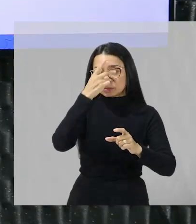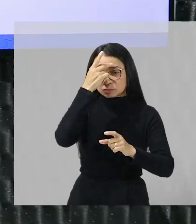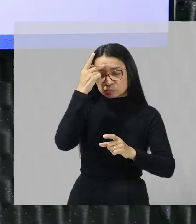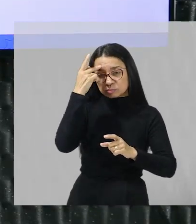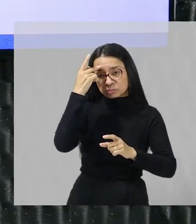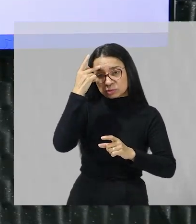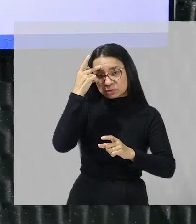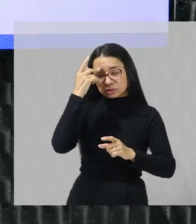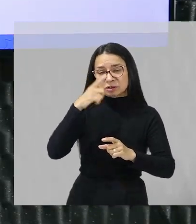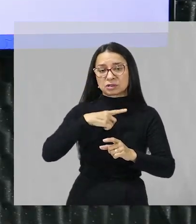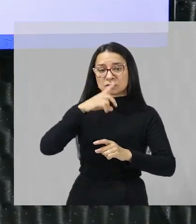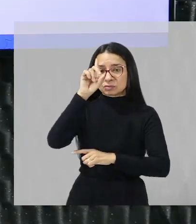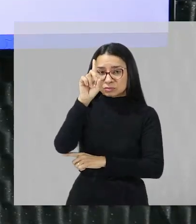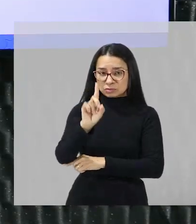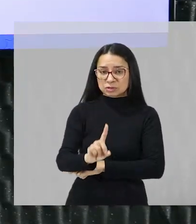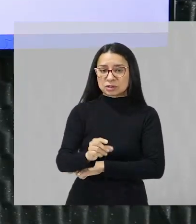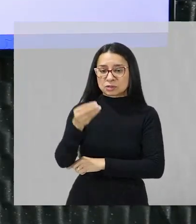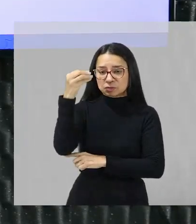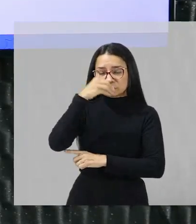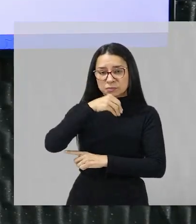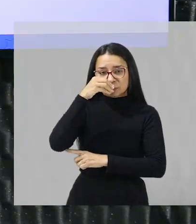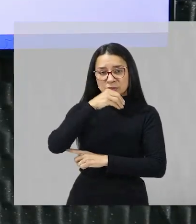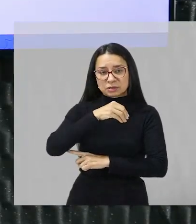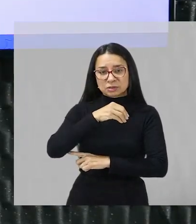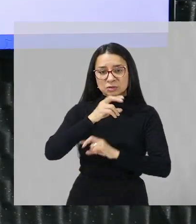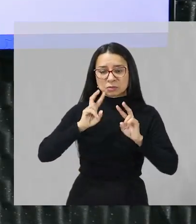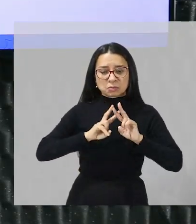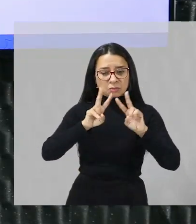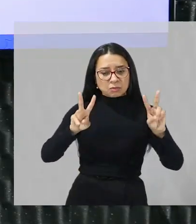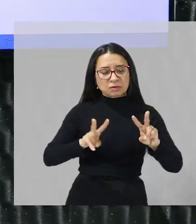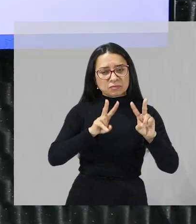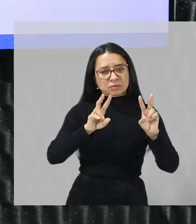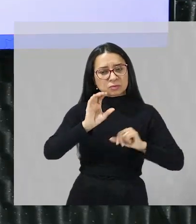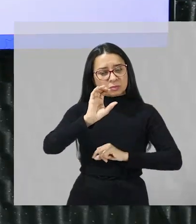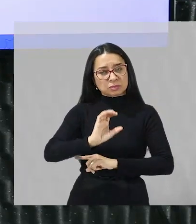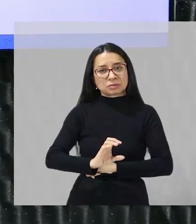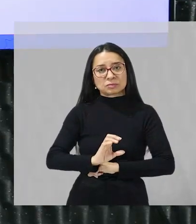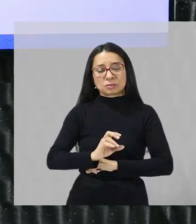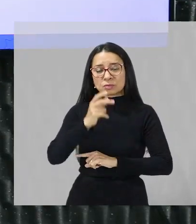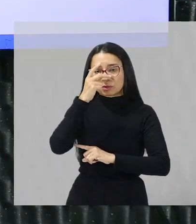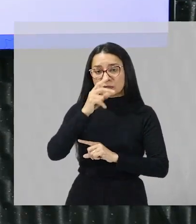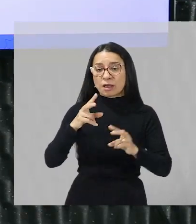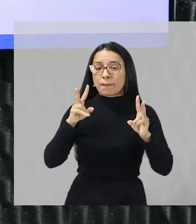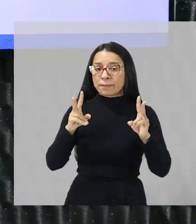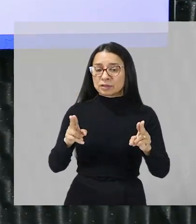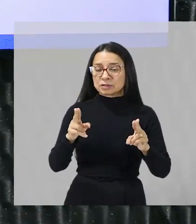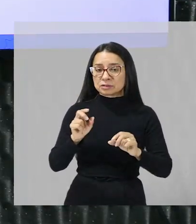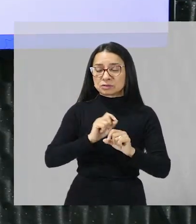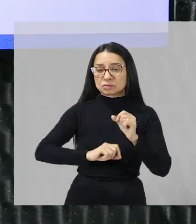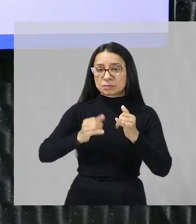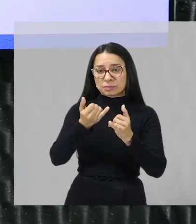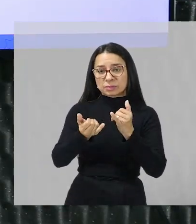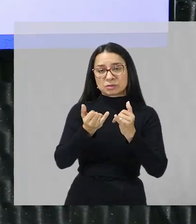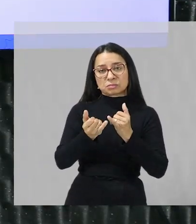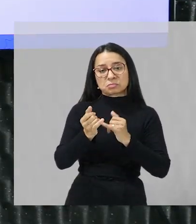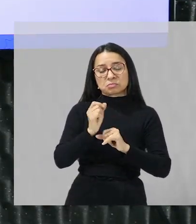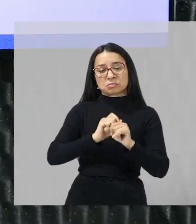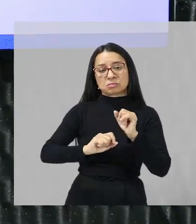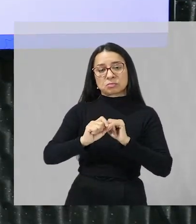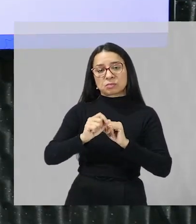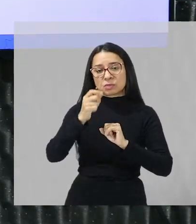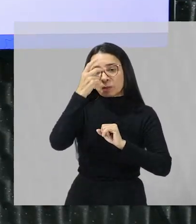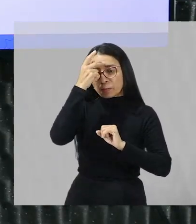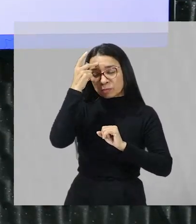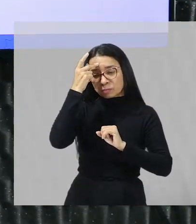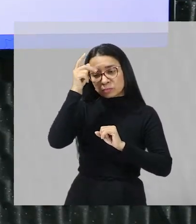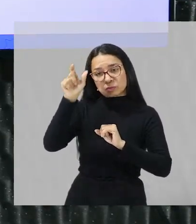necessidade de superar o medo da discriminação. Aí faz sentido. A gente falou de incompreensão, de intolerância. Então a causa tem a ver com isso. Por